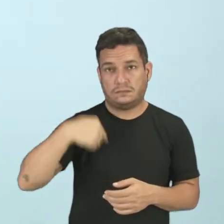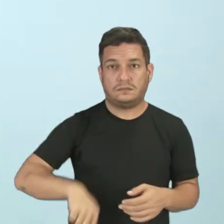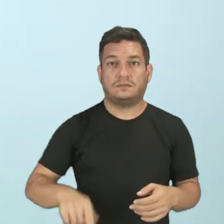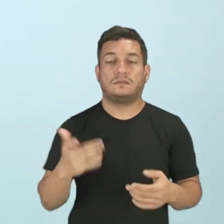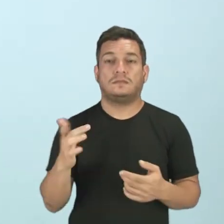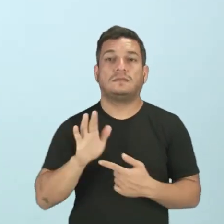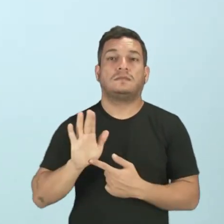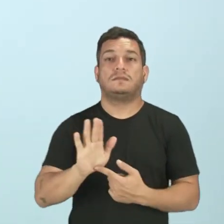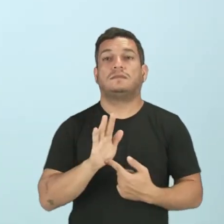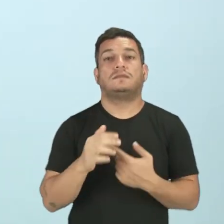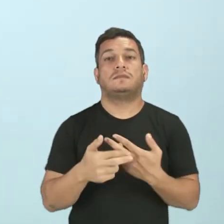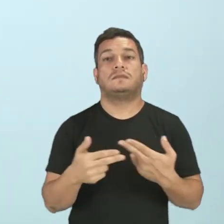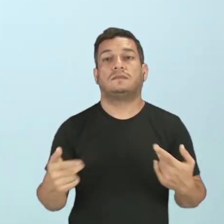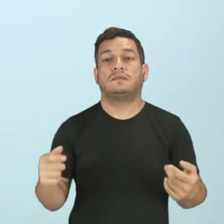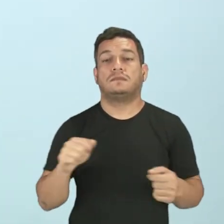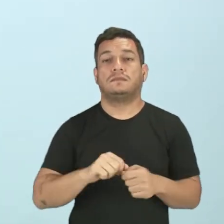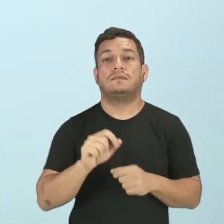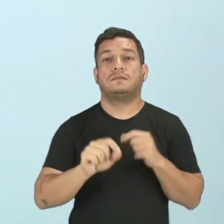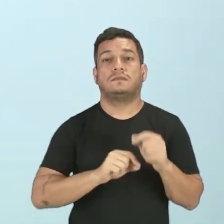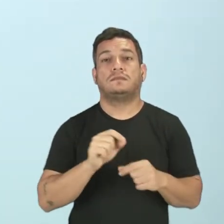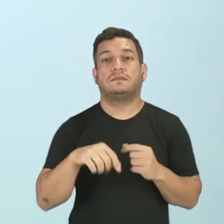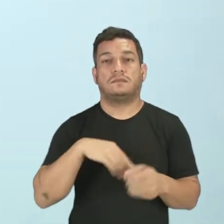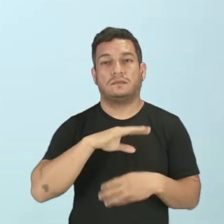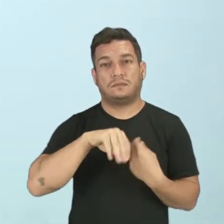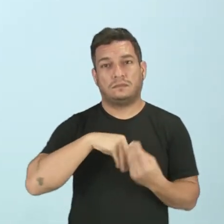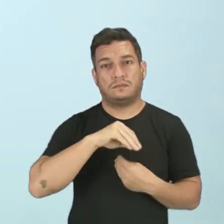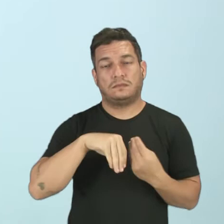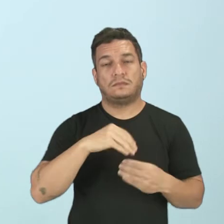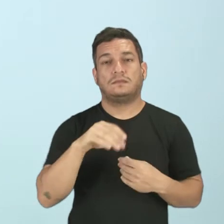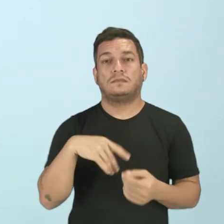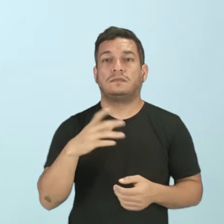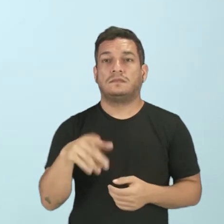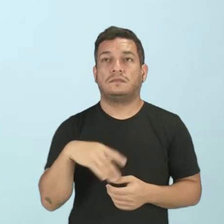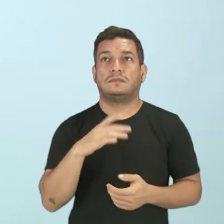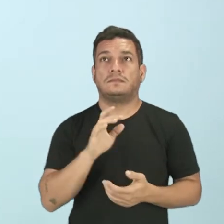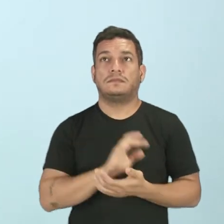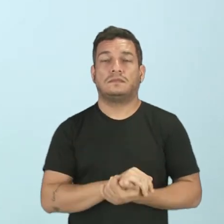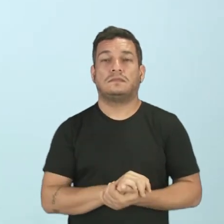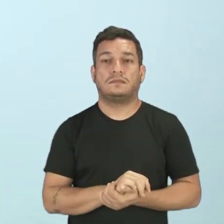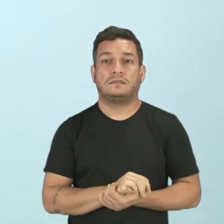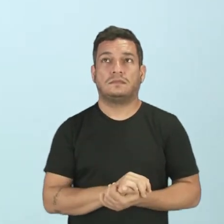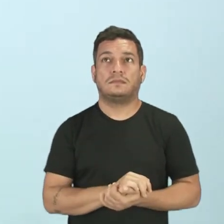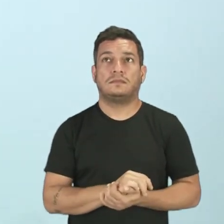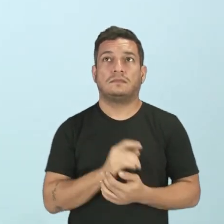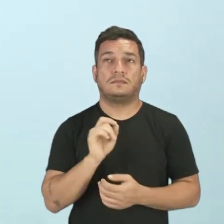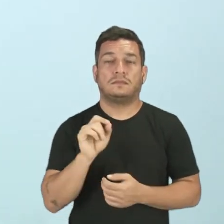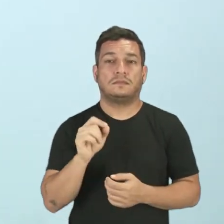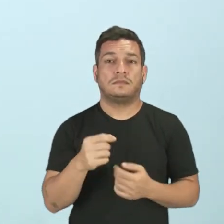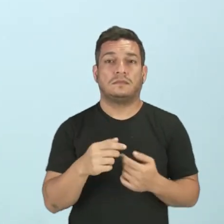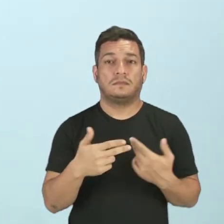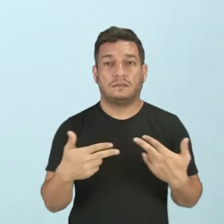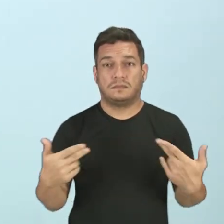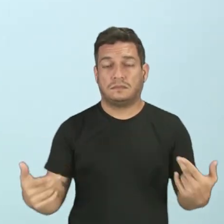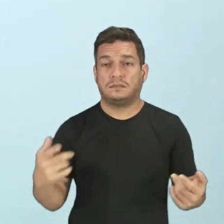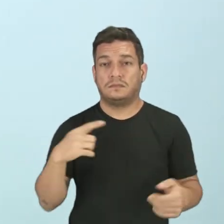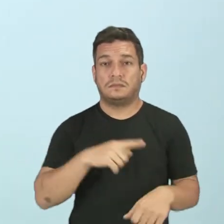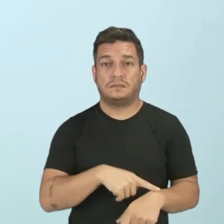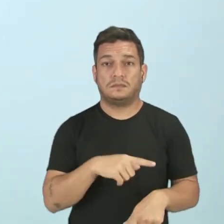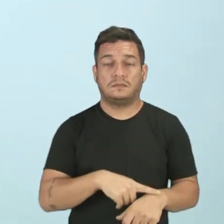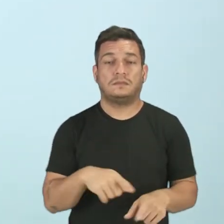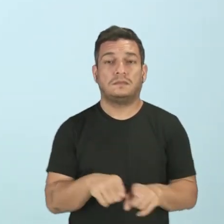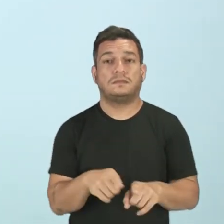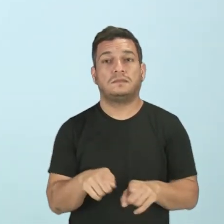alguma coisa que faz uma mistura de obs e bobs, quer dizer, mistura muitas coisas ao mesmo